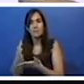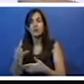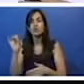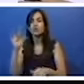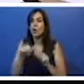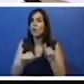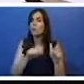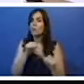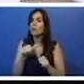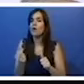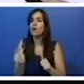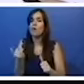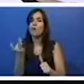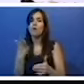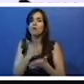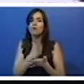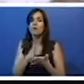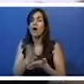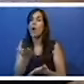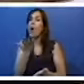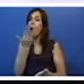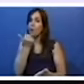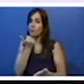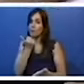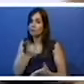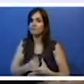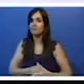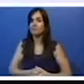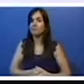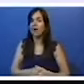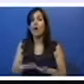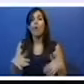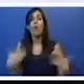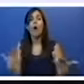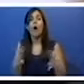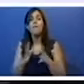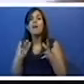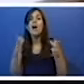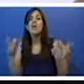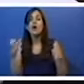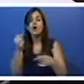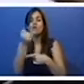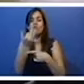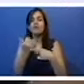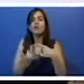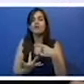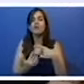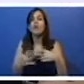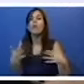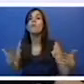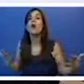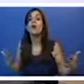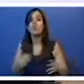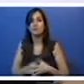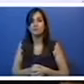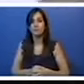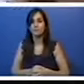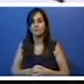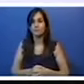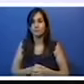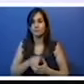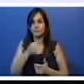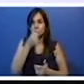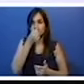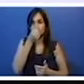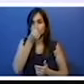vai mudar são quantas partes eu vou comer Qual é a maior fração Qual é o maior pedaço de chocolate